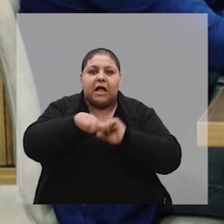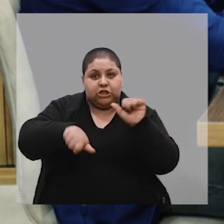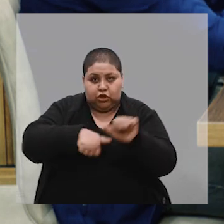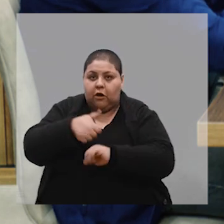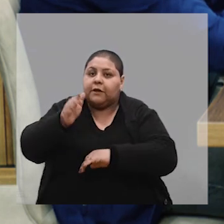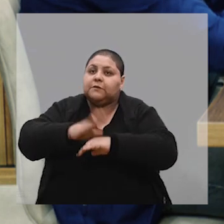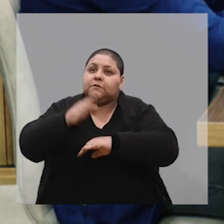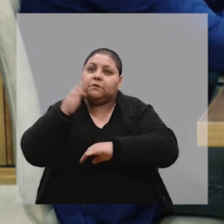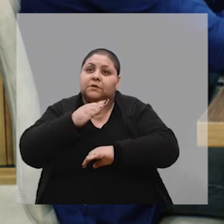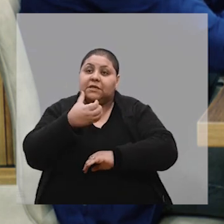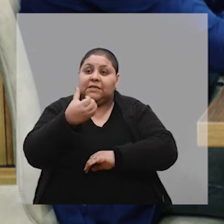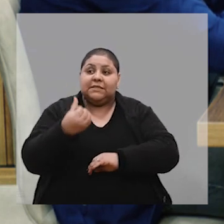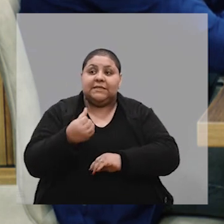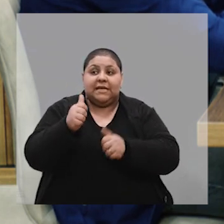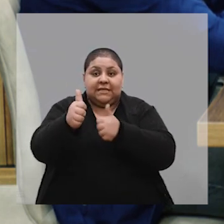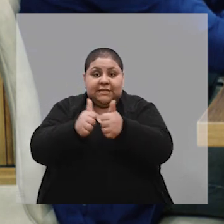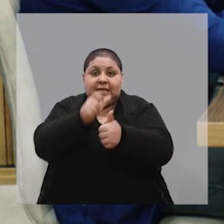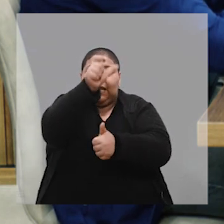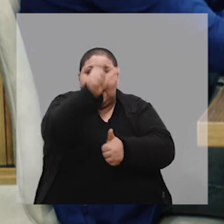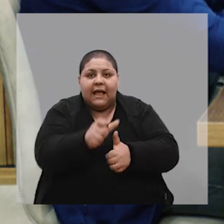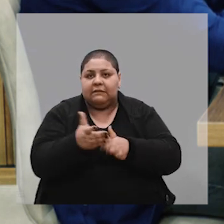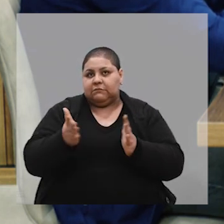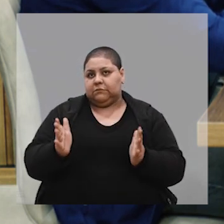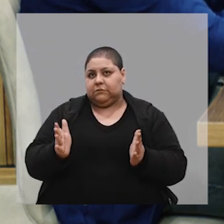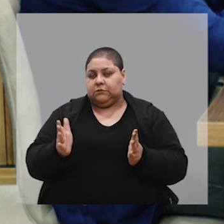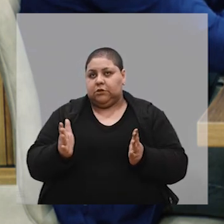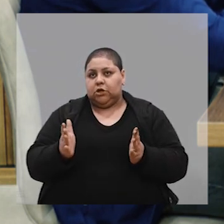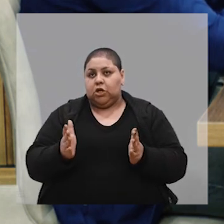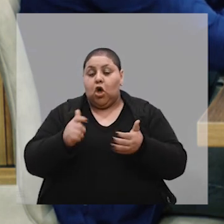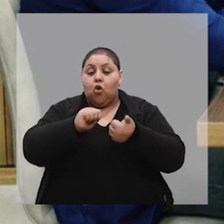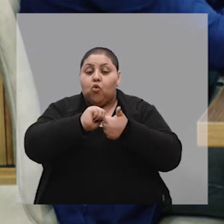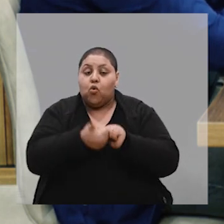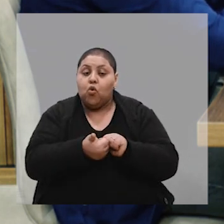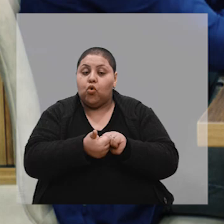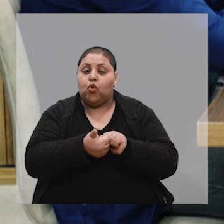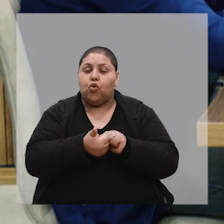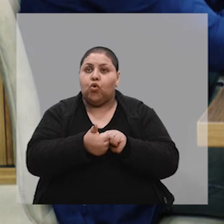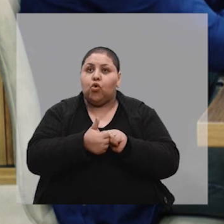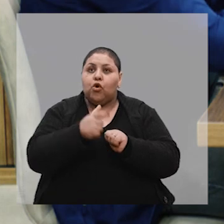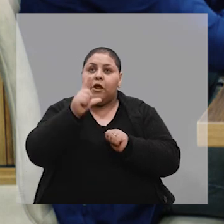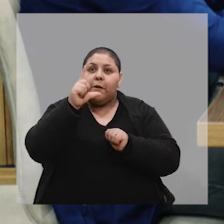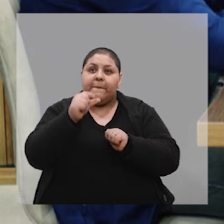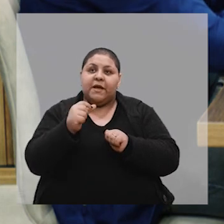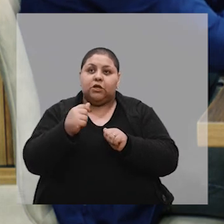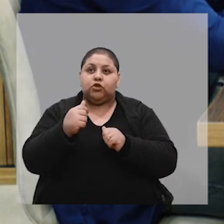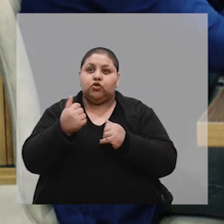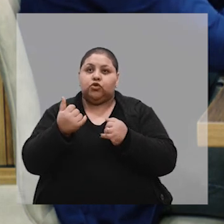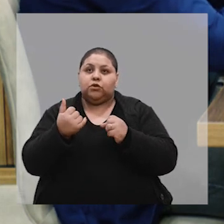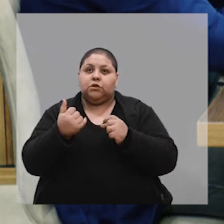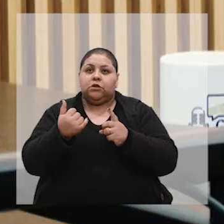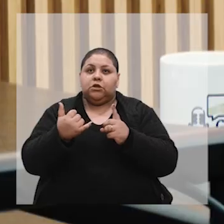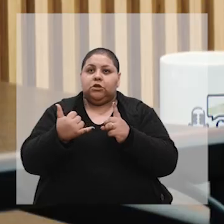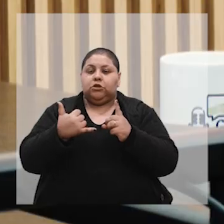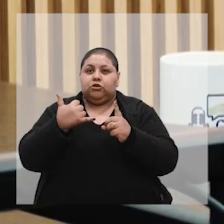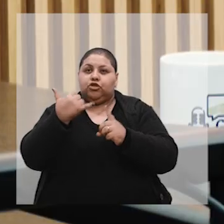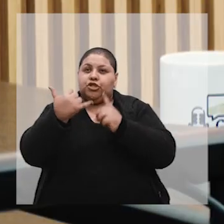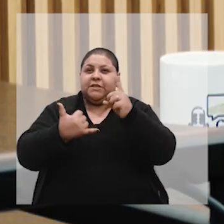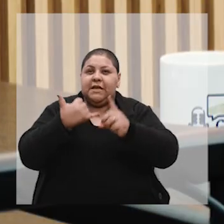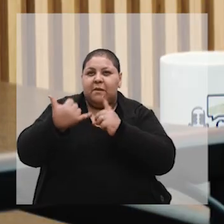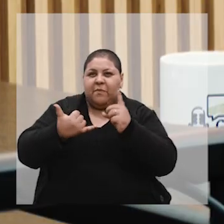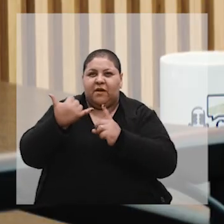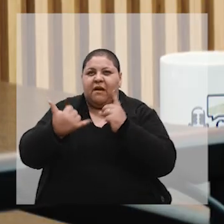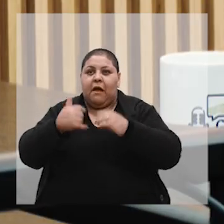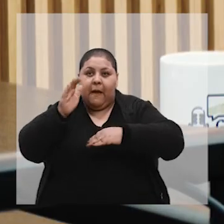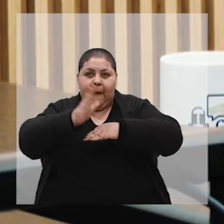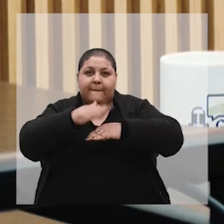As trocas são mais rápidas, são 6 atletas. O jogo, ele é menos dinâmico, ele é menos Mais parado, desenvolveção,